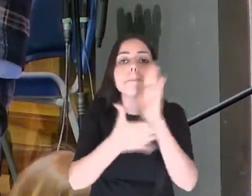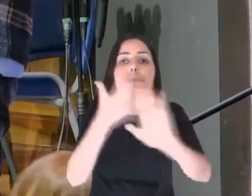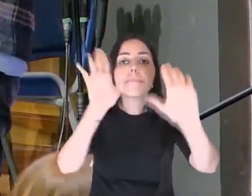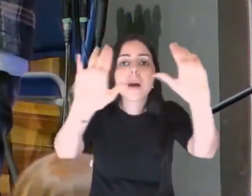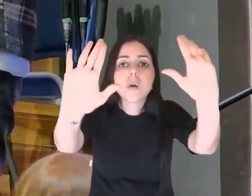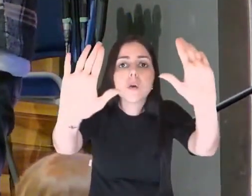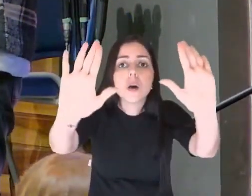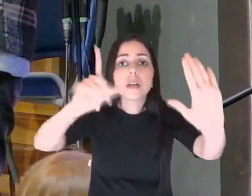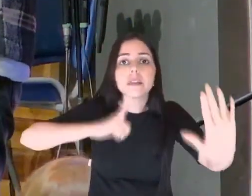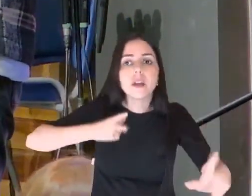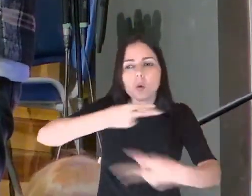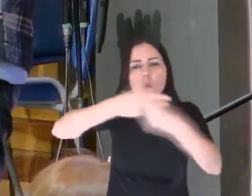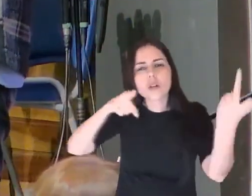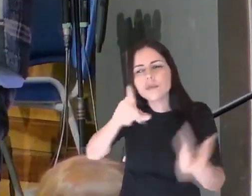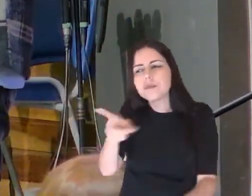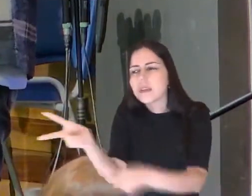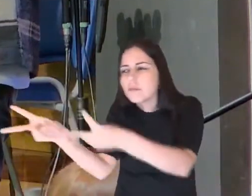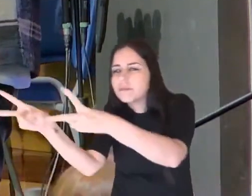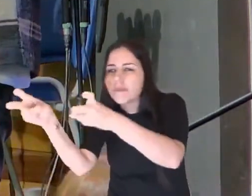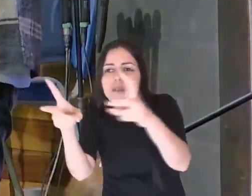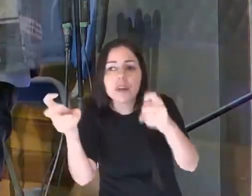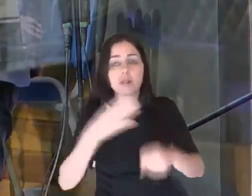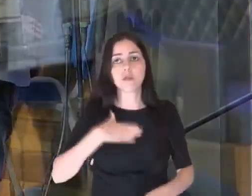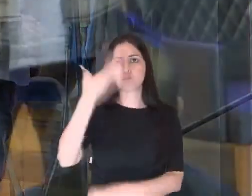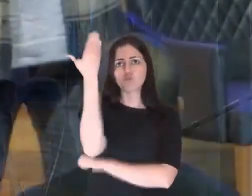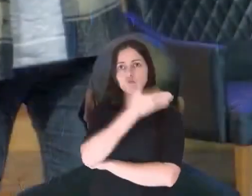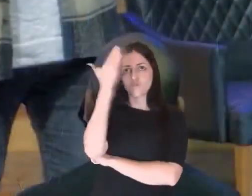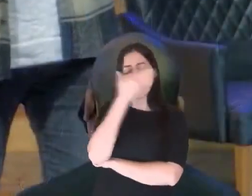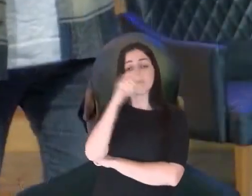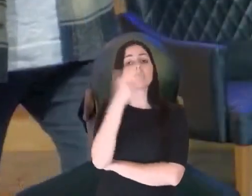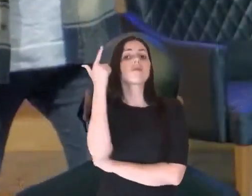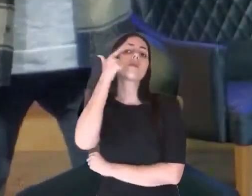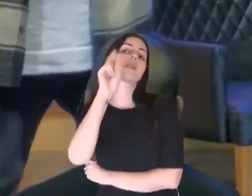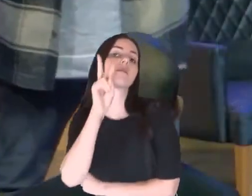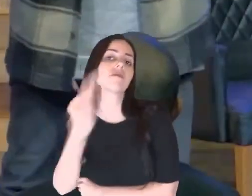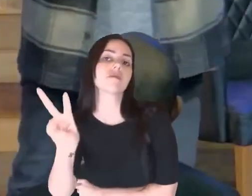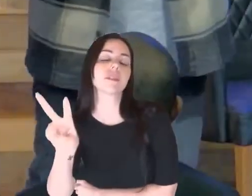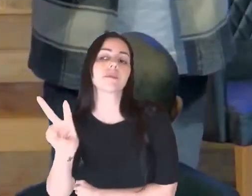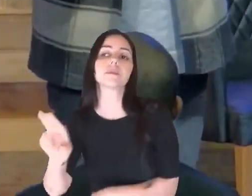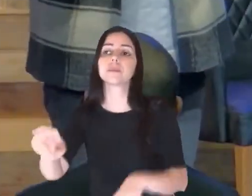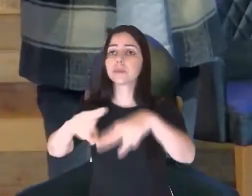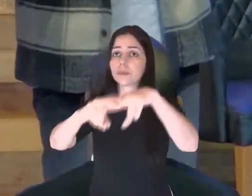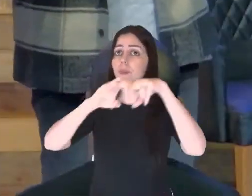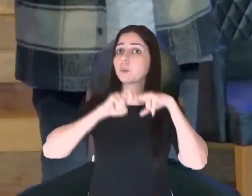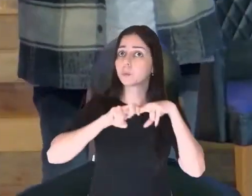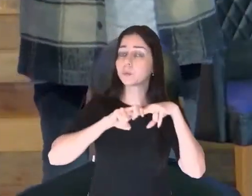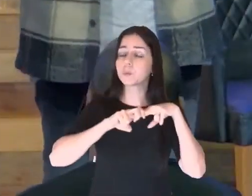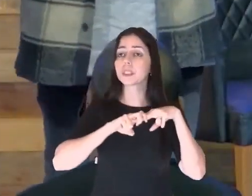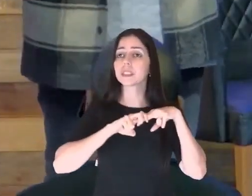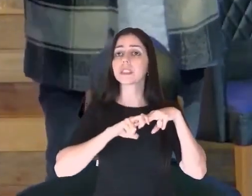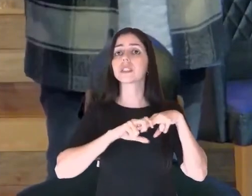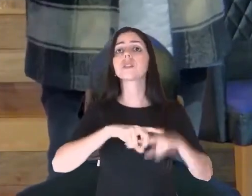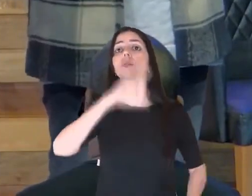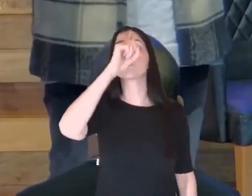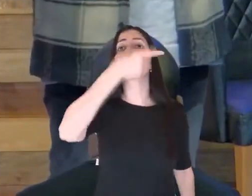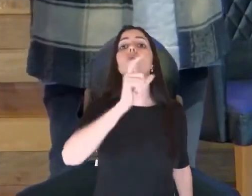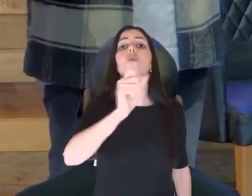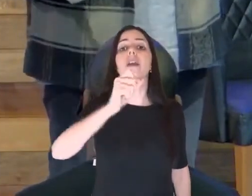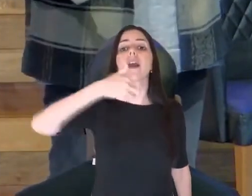talvez você vai enxergar, que eu não enxerguei. Então, o comando é,